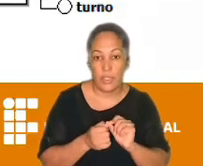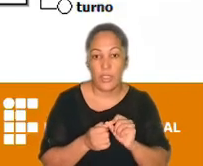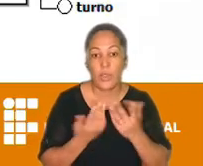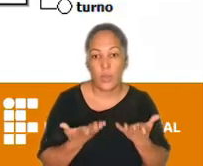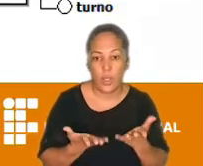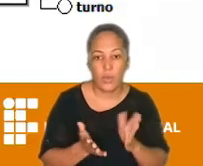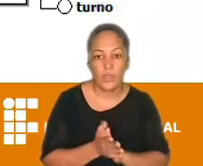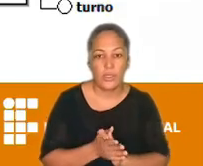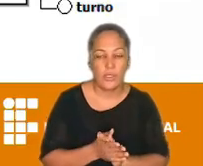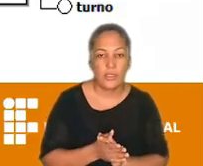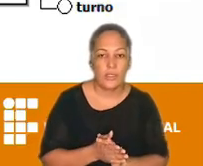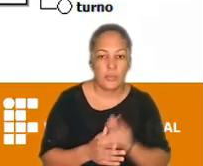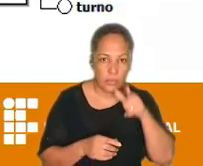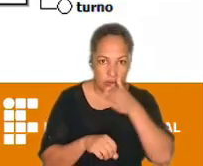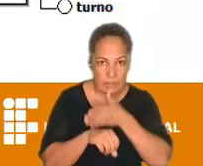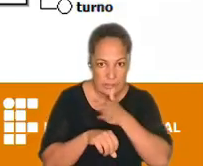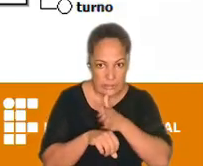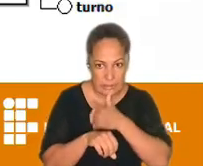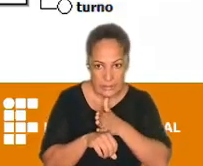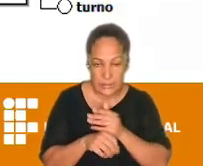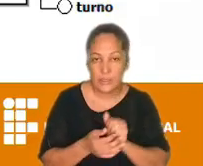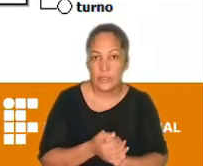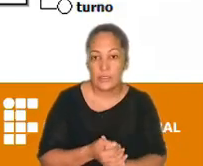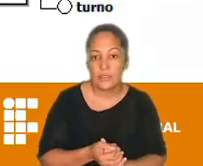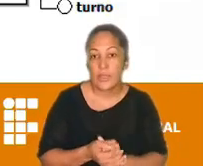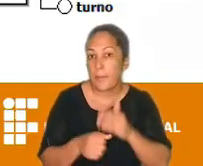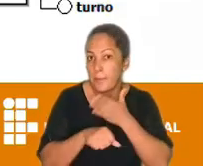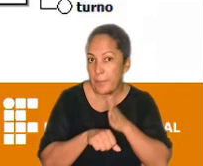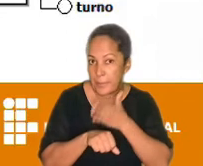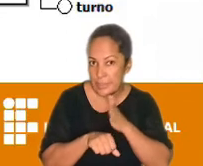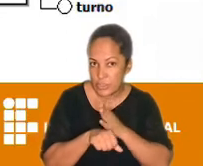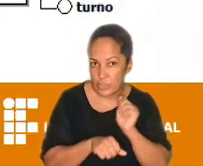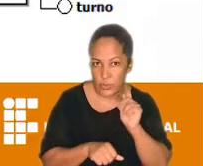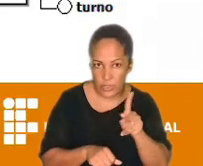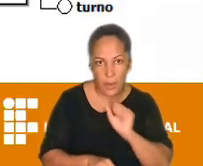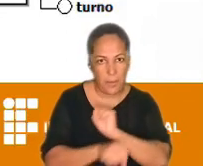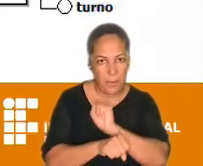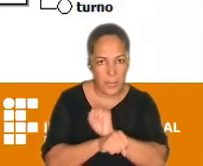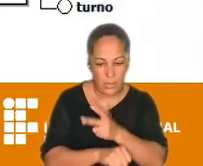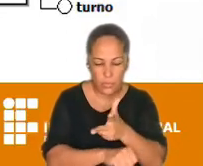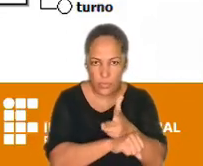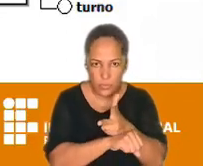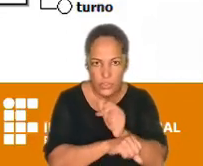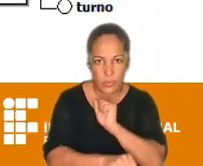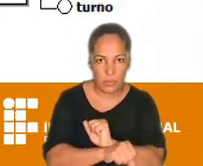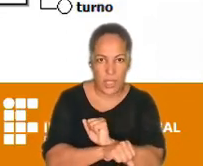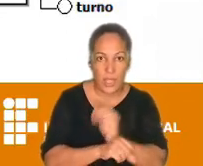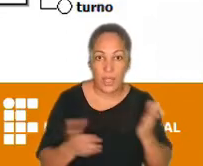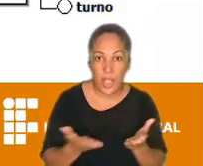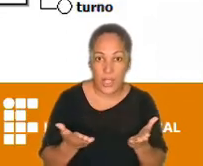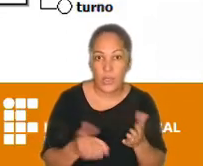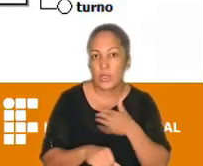Para vocês ir treinando, tá? Isso aqui é para praticar, ok? Então, pausem o vídeo agora e pratiquem, beleza?